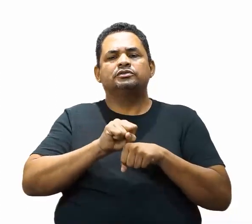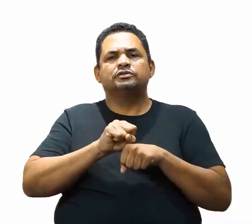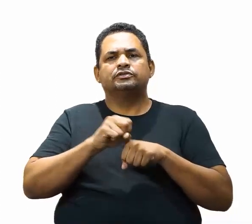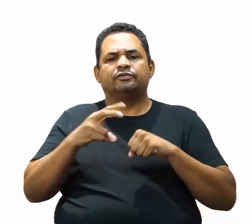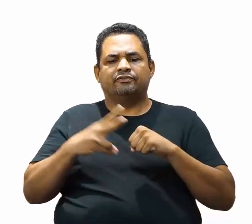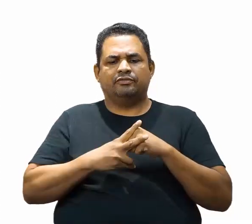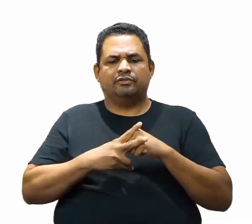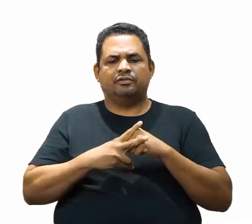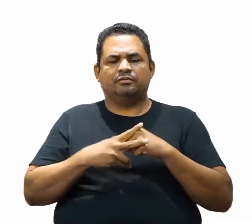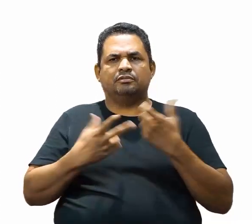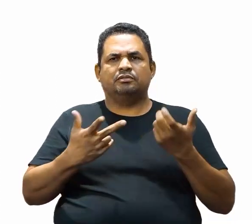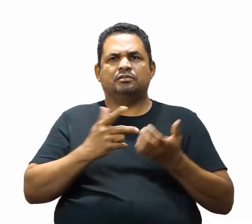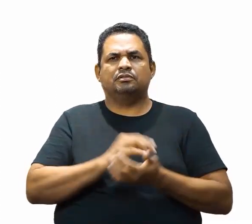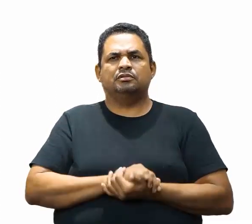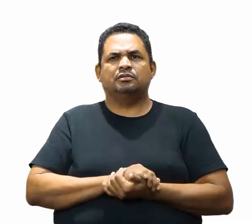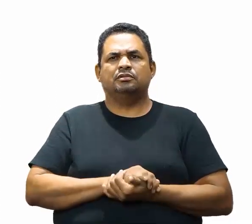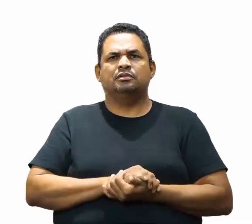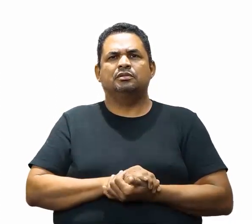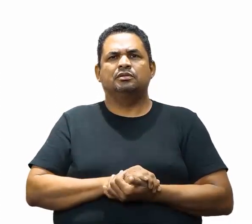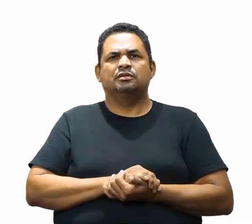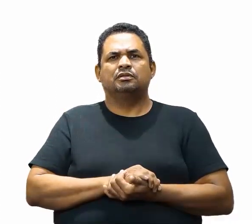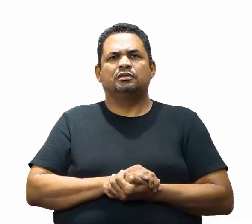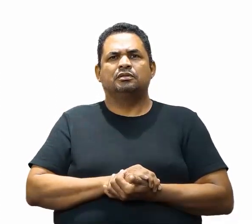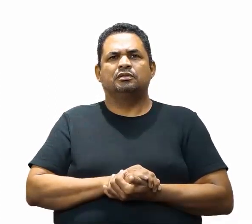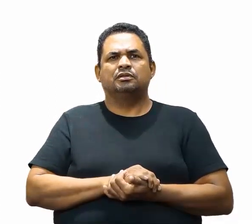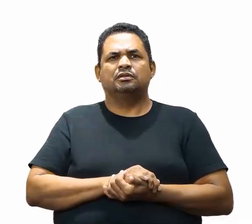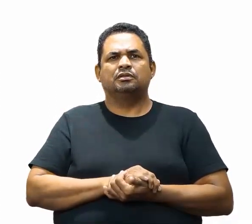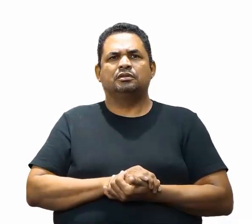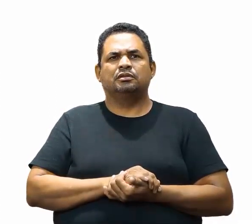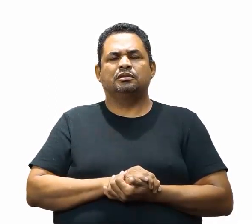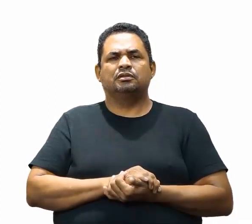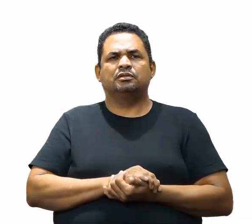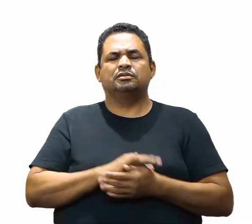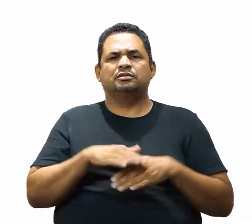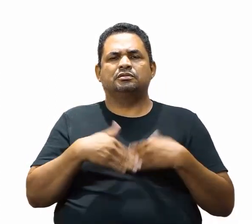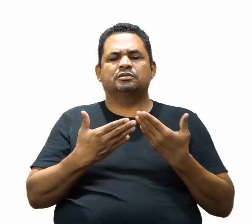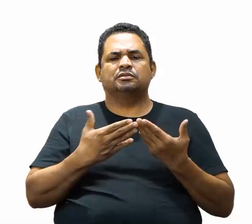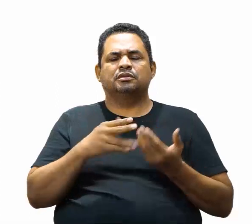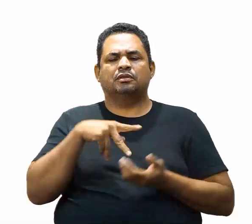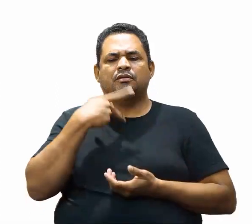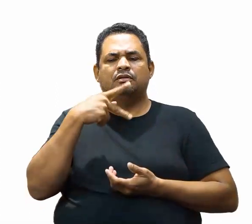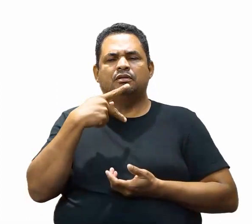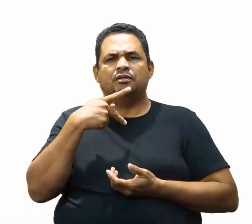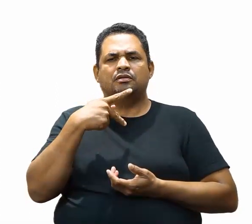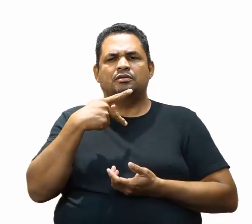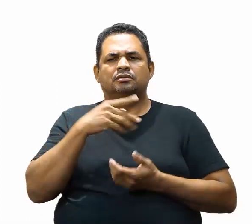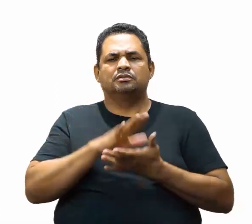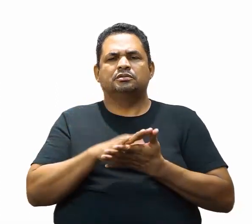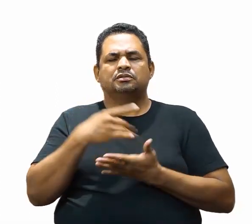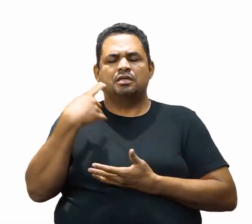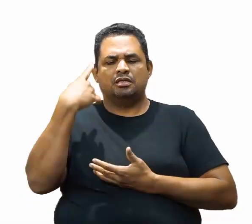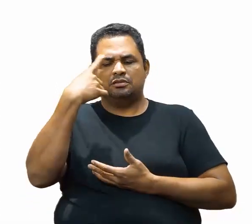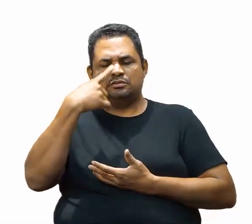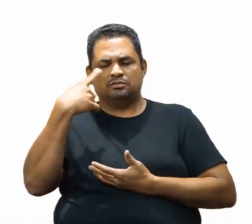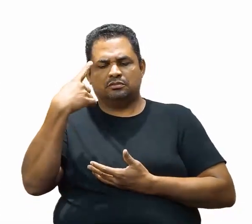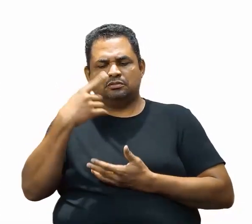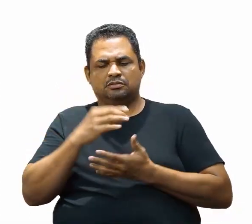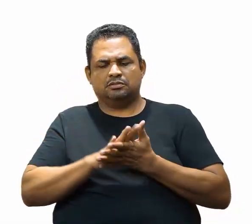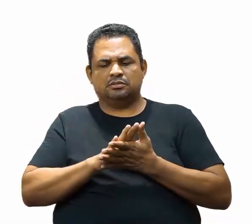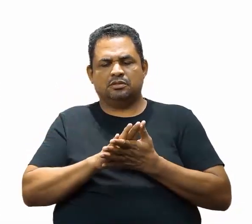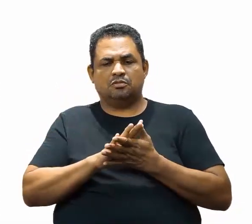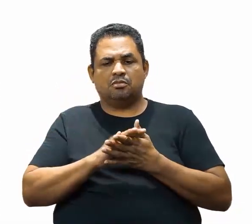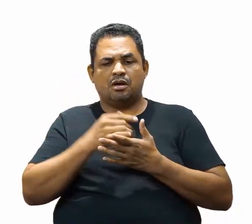vocês recordam, mas uma fala nossa é que a língua espanhola, ela preza por uma língua clara